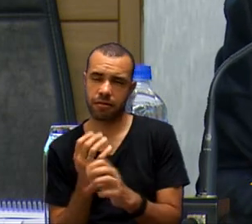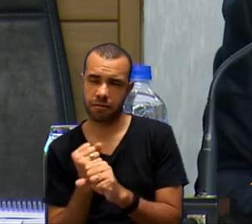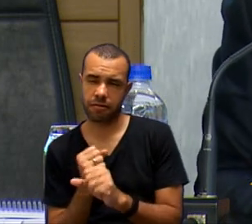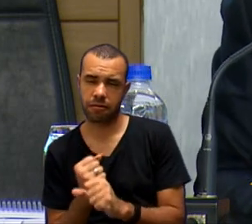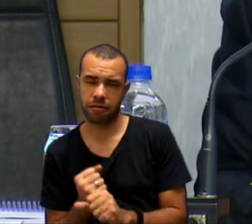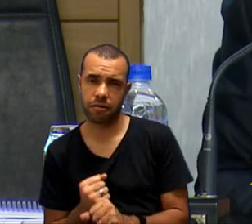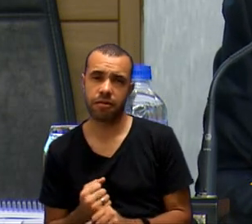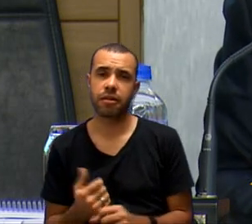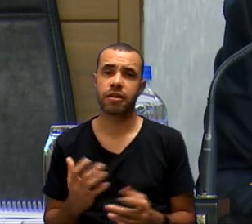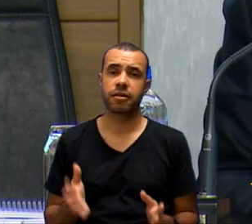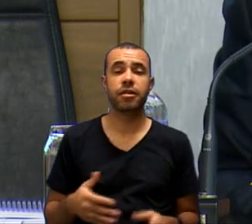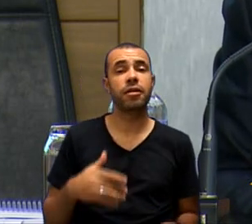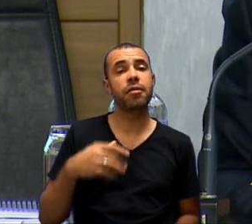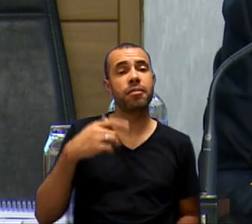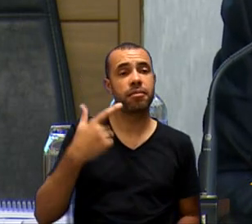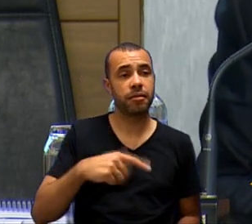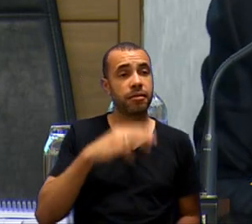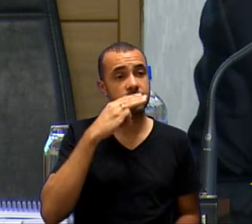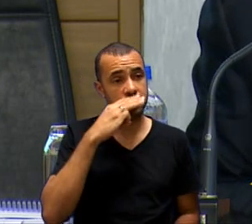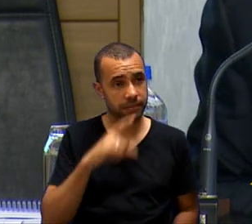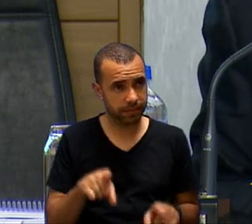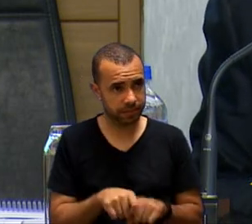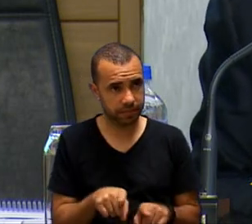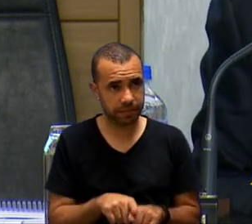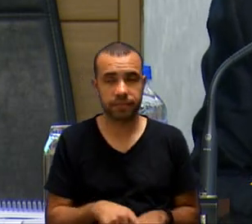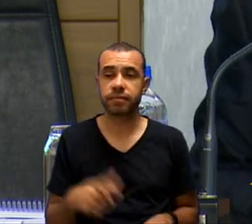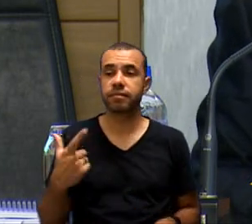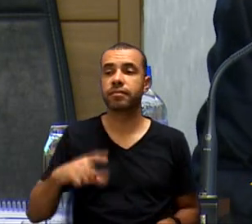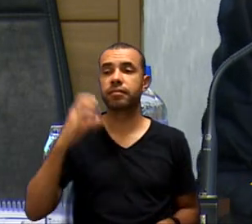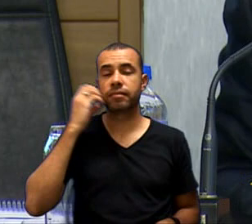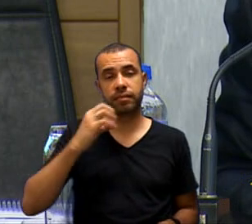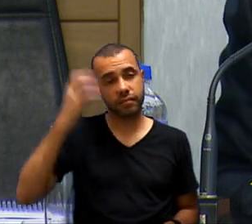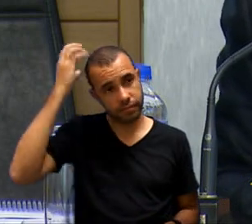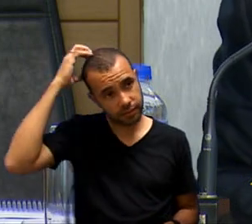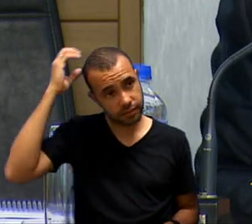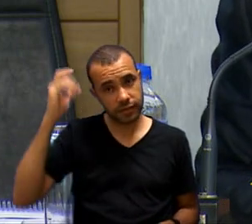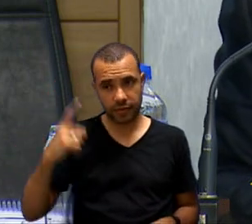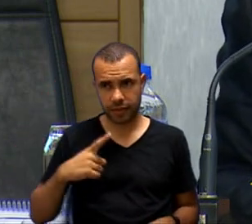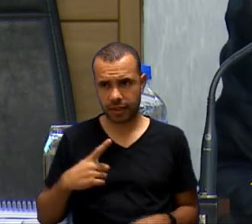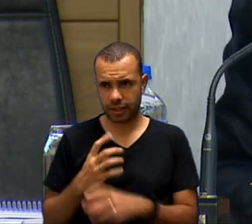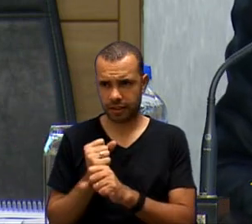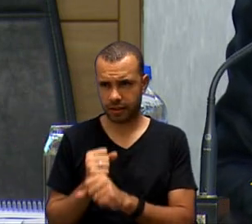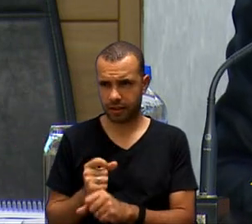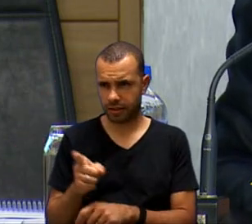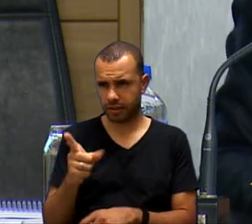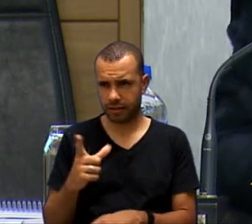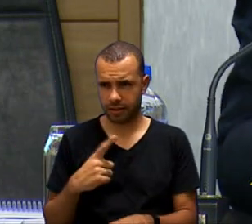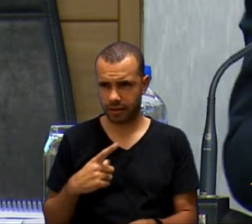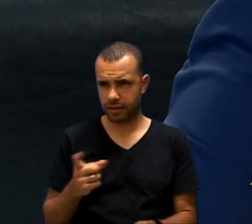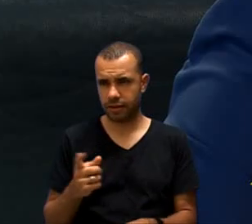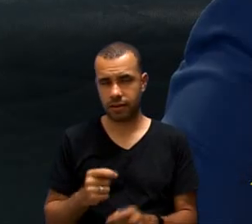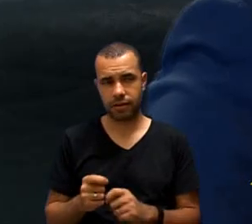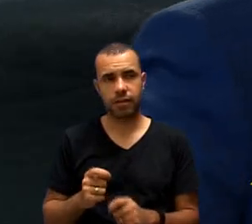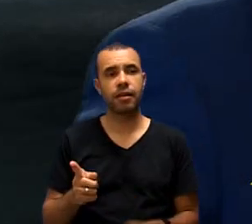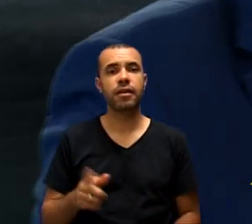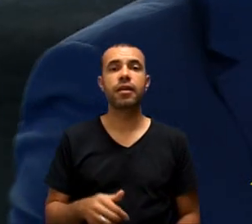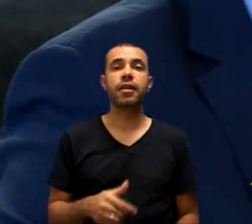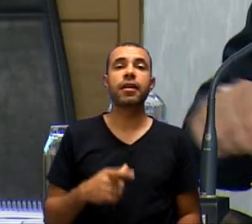que o vereador Martinez também, né? E o vereador Pérez também. O Pérez trouxe todo o orçamento aqui. A